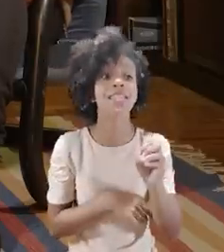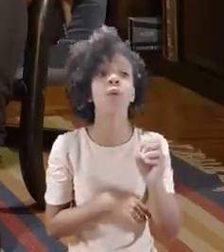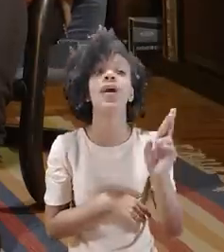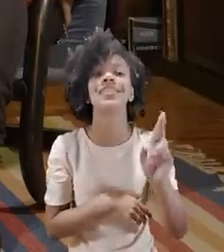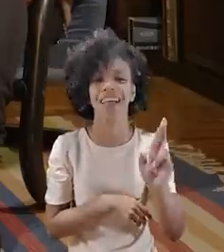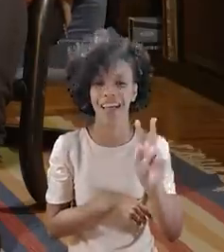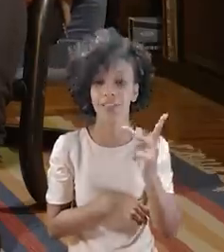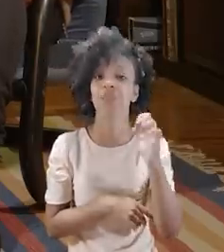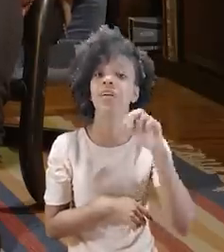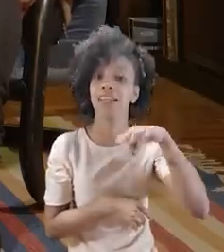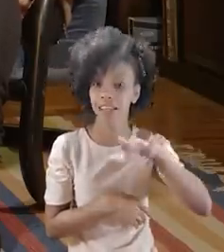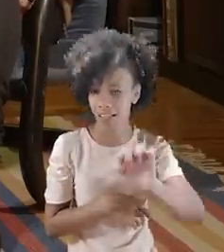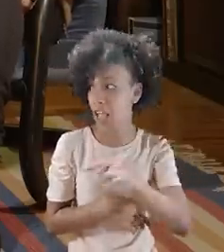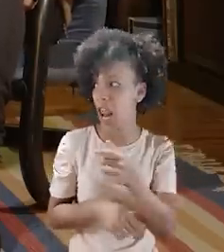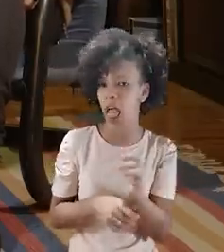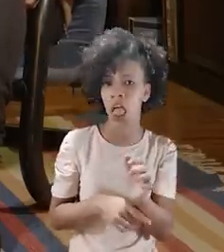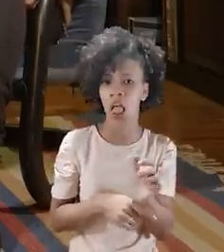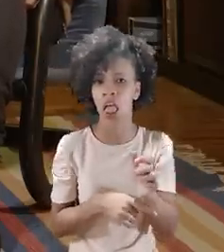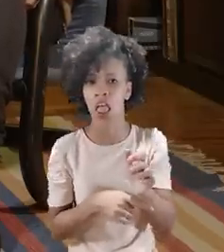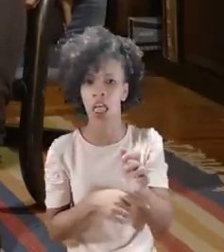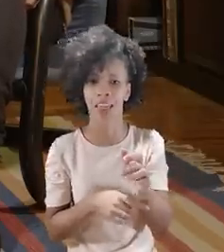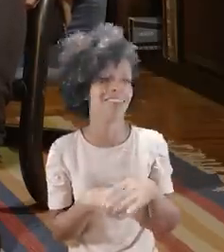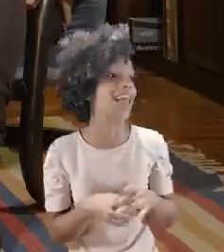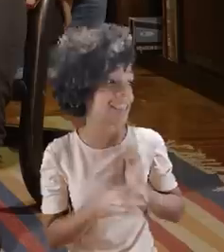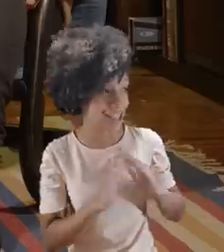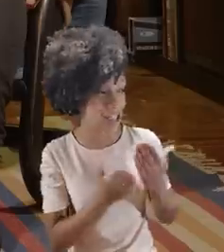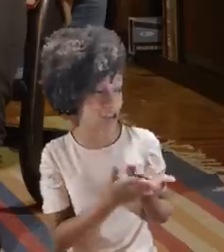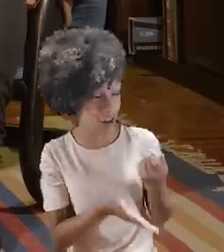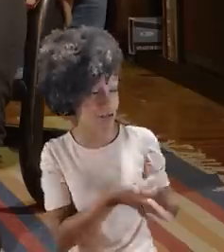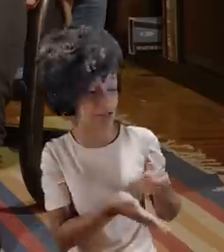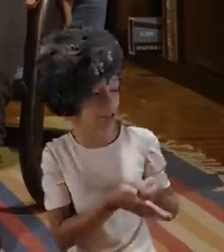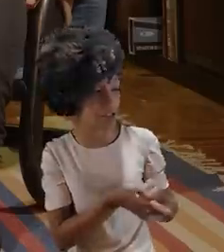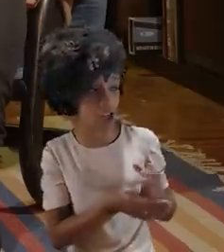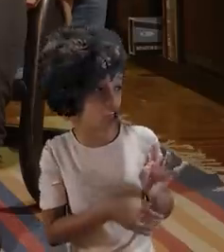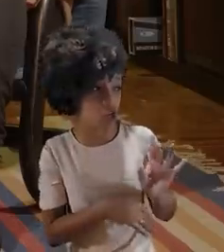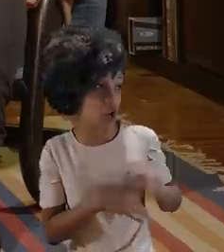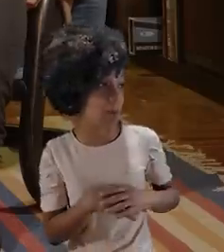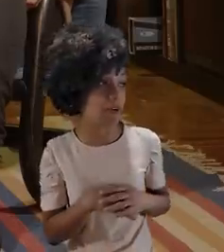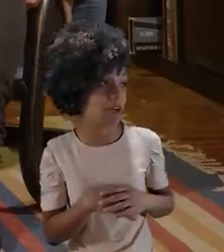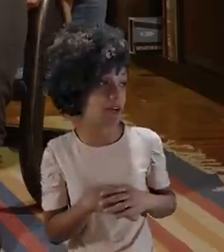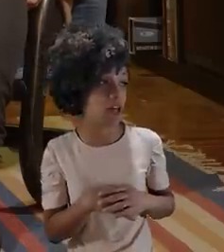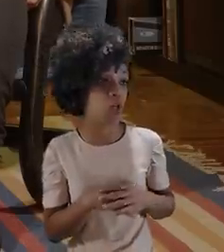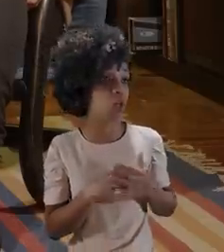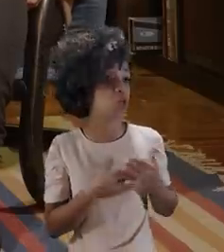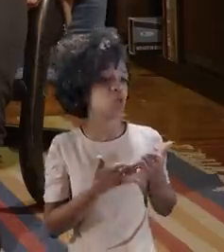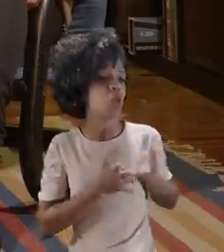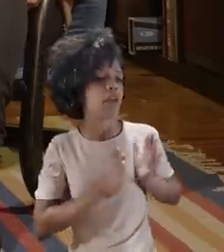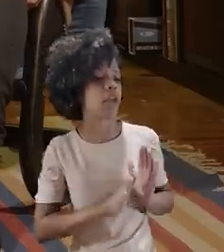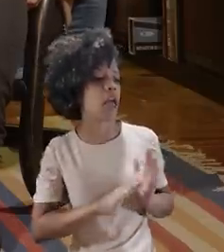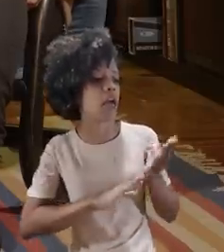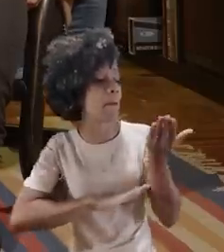reais é o Henrique Amauri Extreme tem muito escola que cobra é só para mim não ir morador de